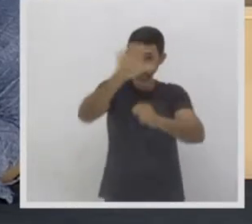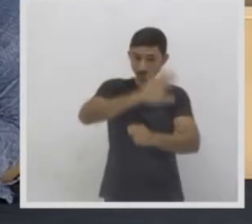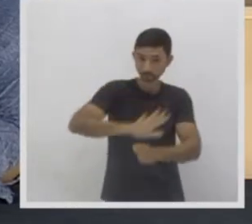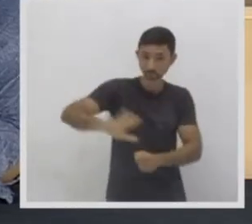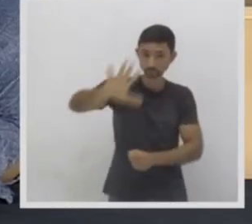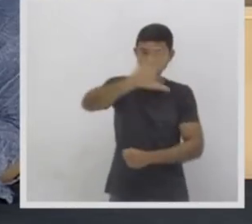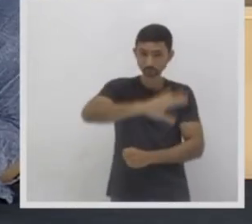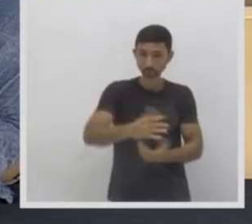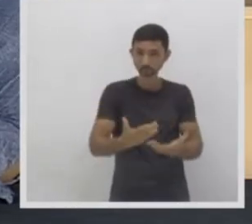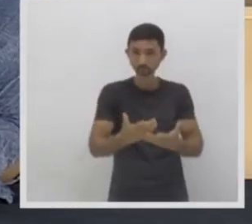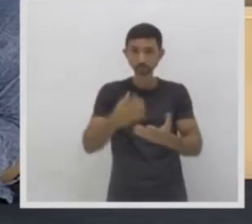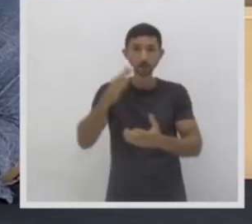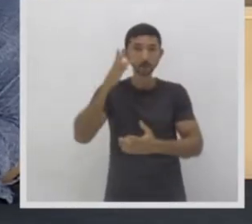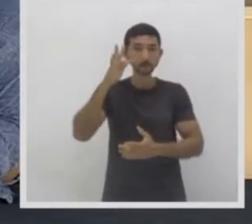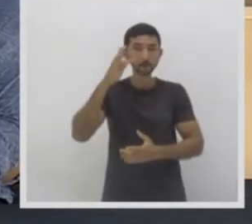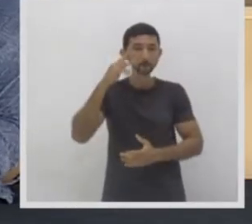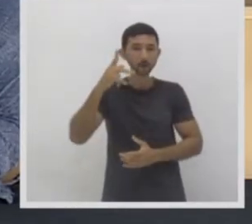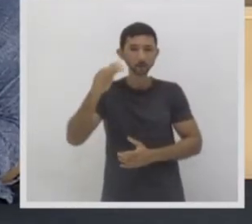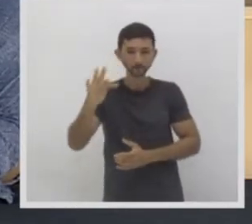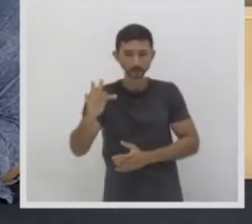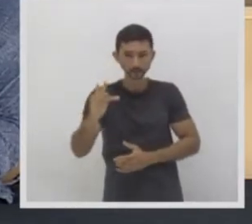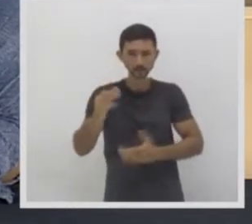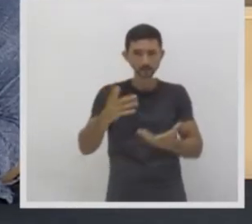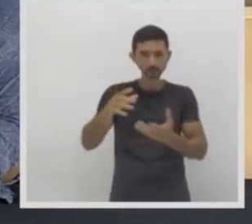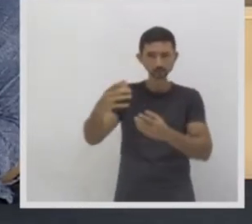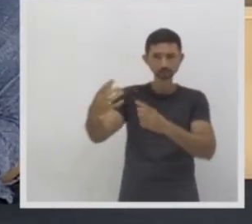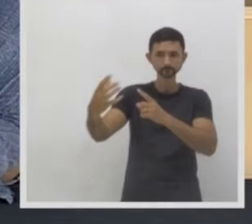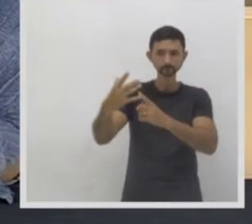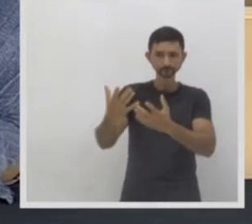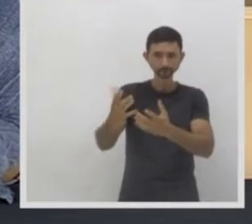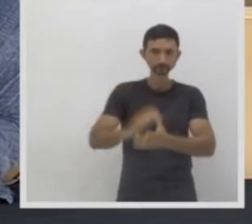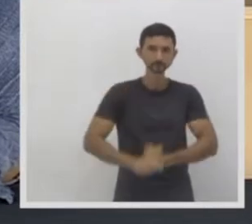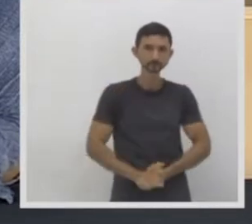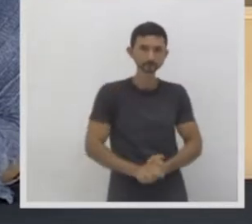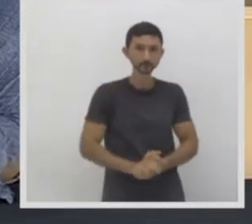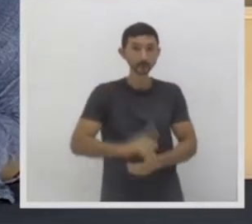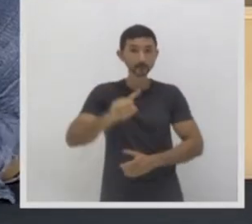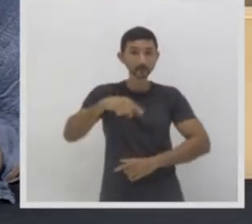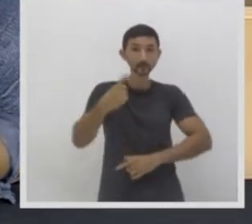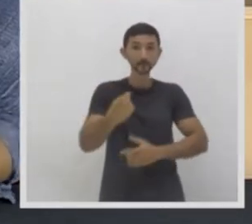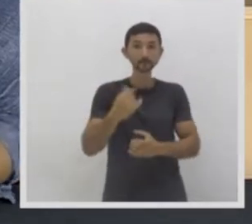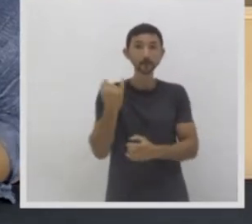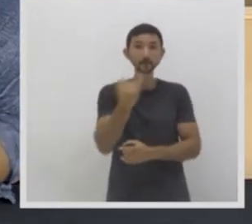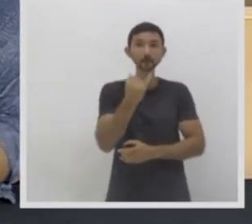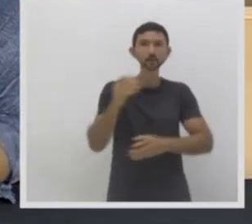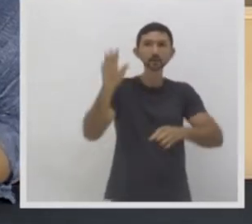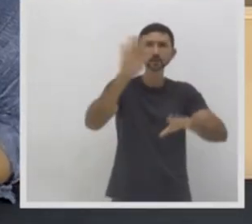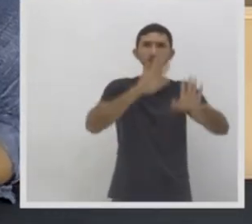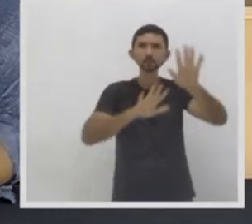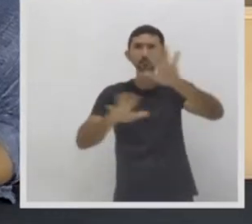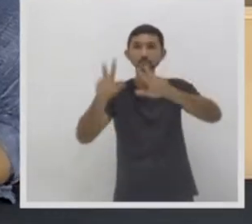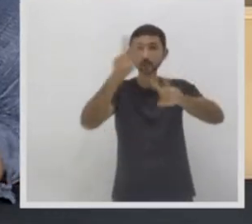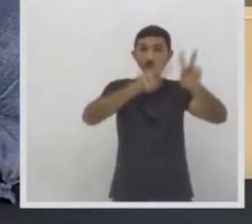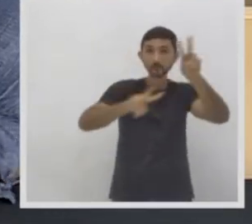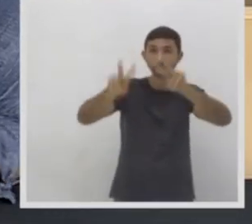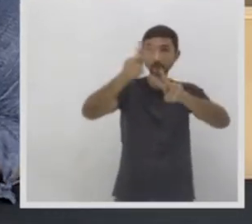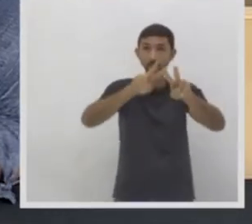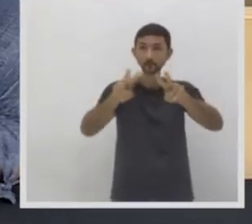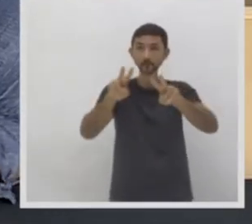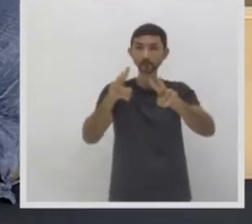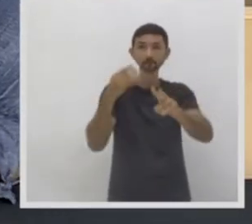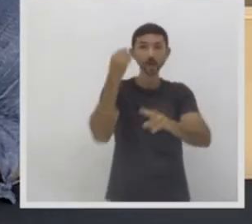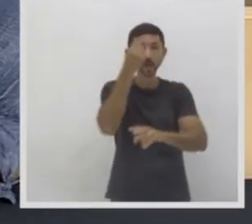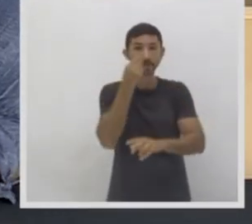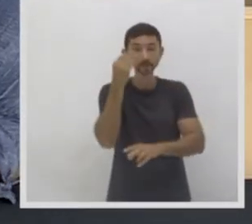Paulo Freire, antecede o conhecimento da palavra. Então, nós precisamos analisar tudo que está ao nosso